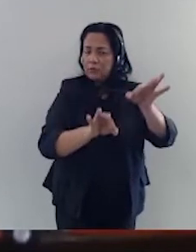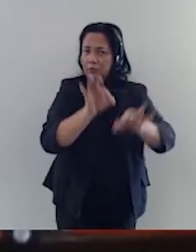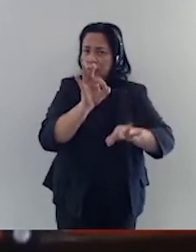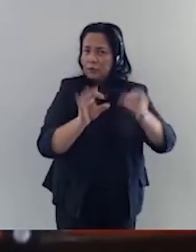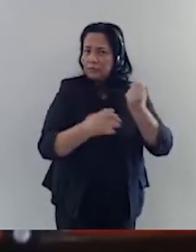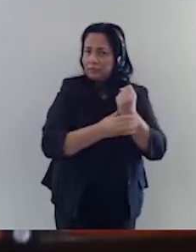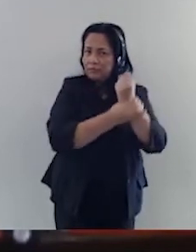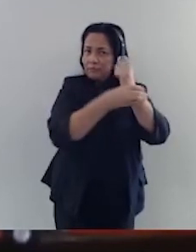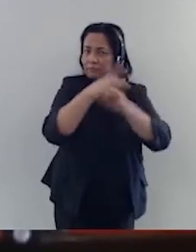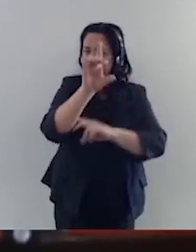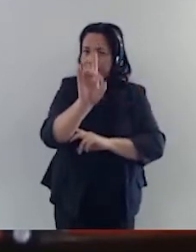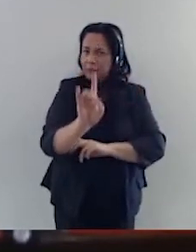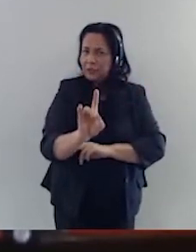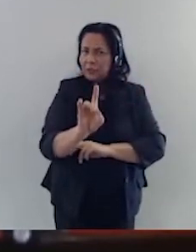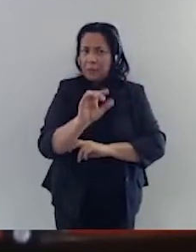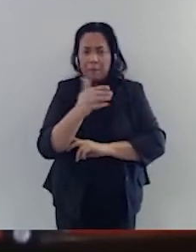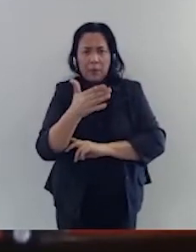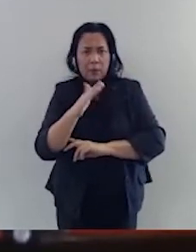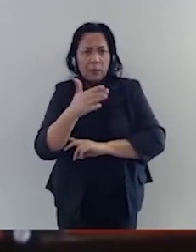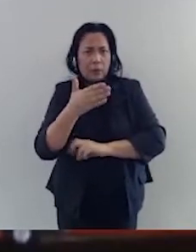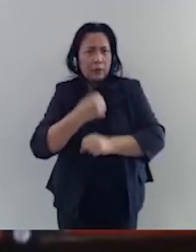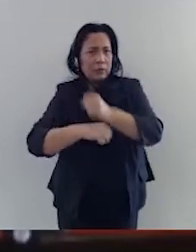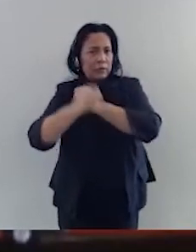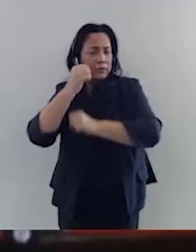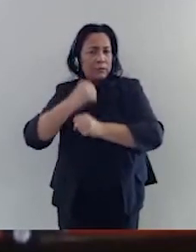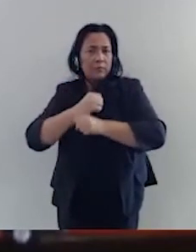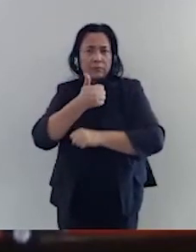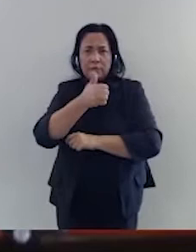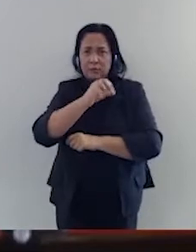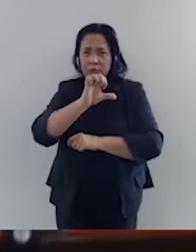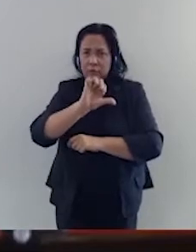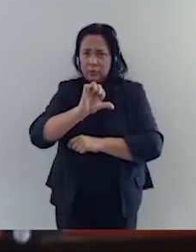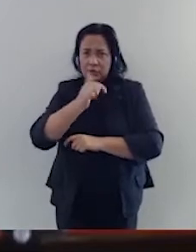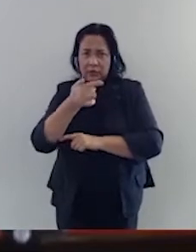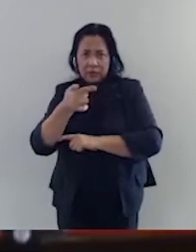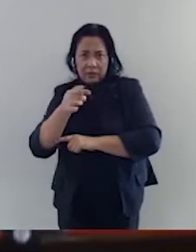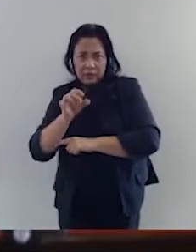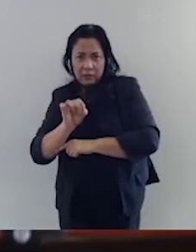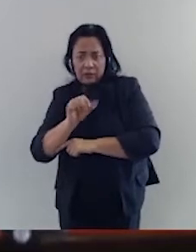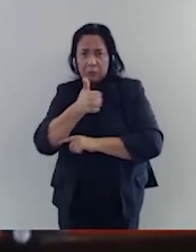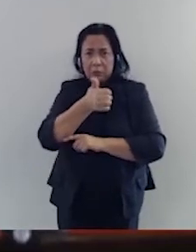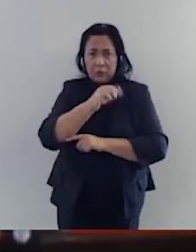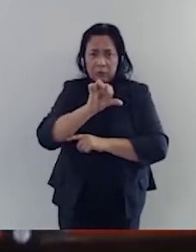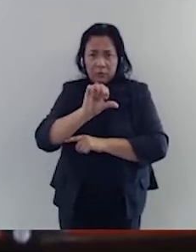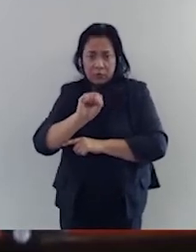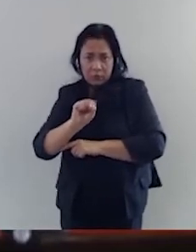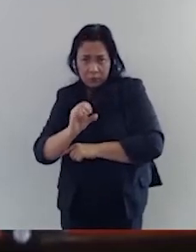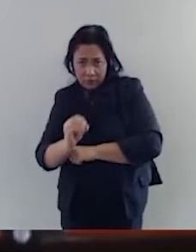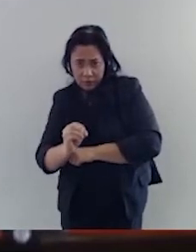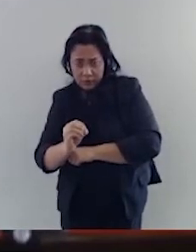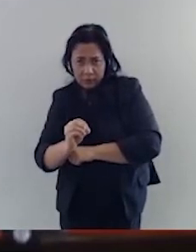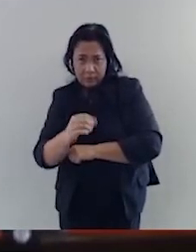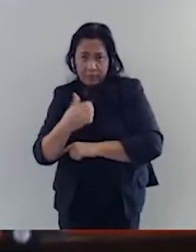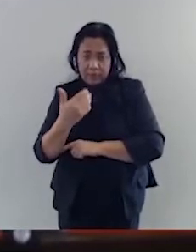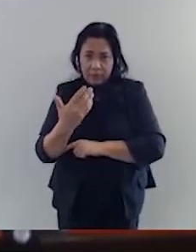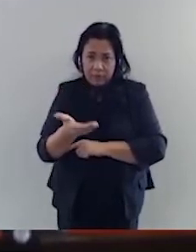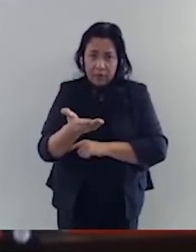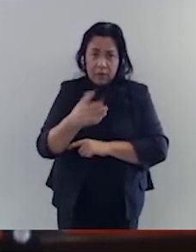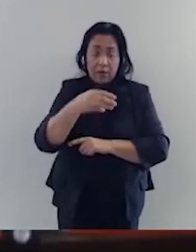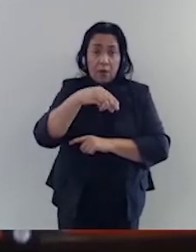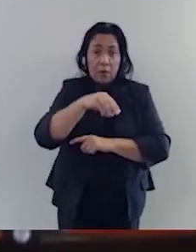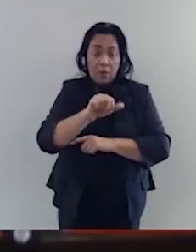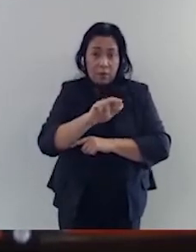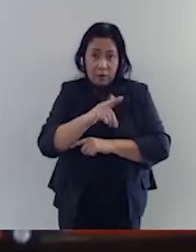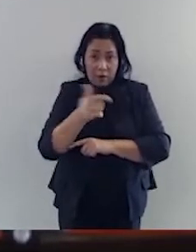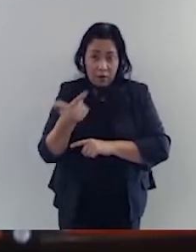direitos. Isso no final dos anos 70, início dos anos 80. O professor Mauro Capelletti desenvolveu, com o professor Bryant Garth,